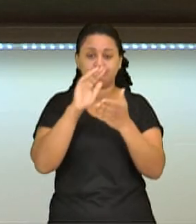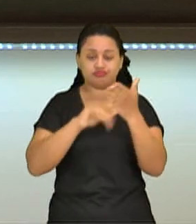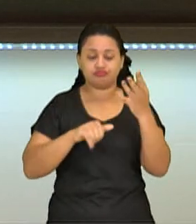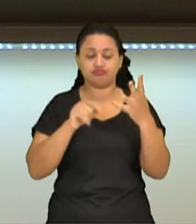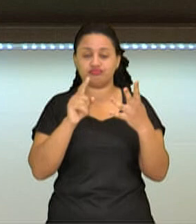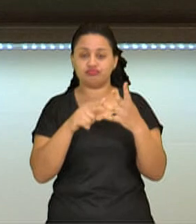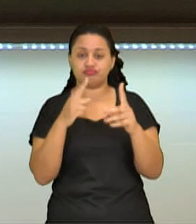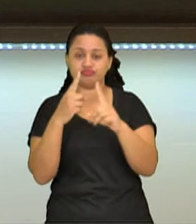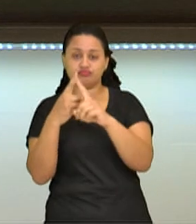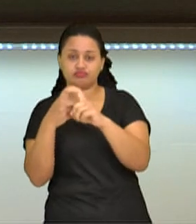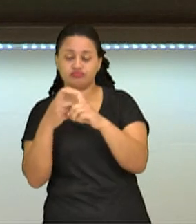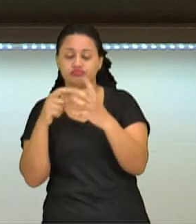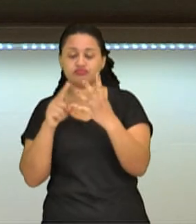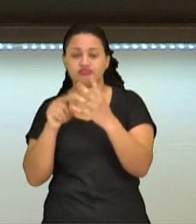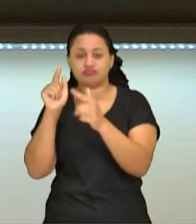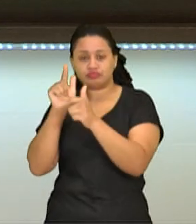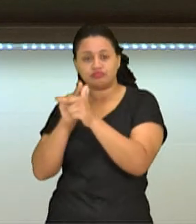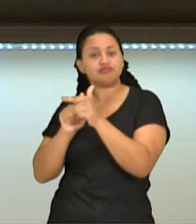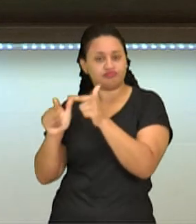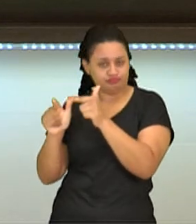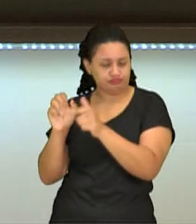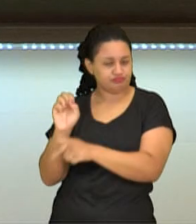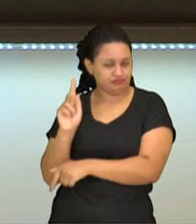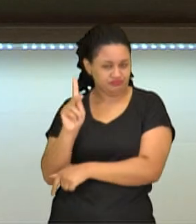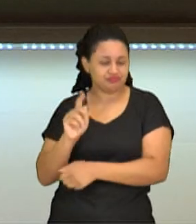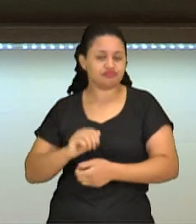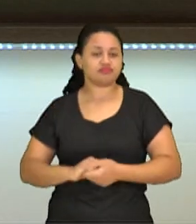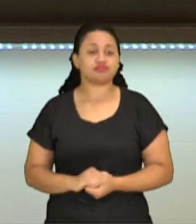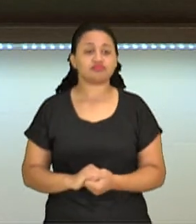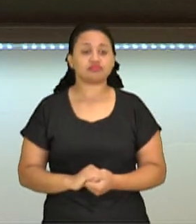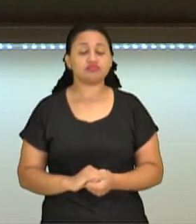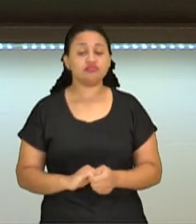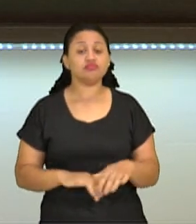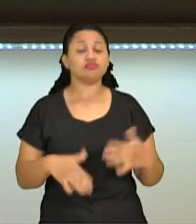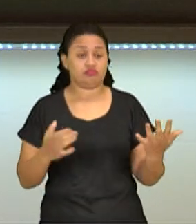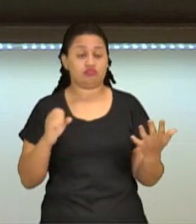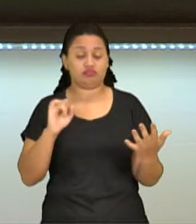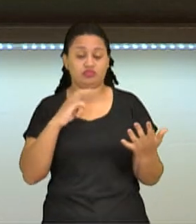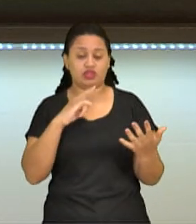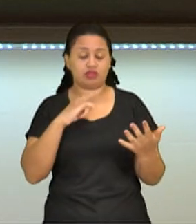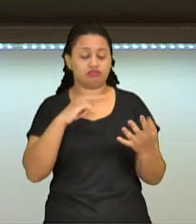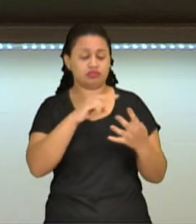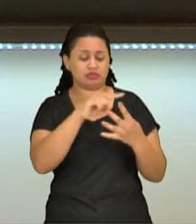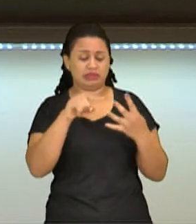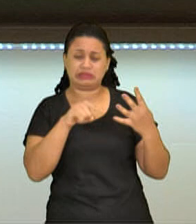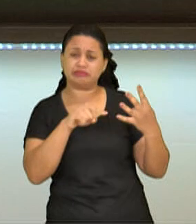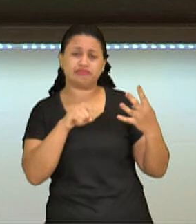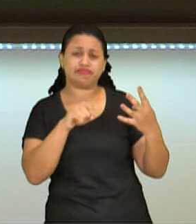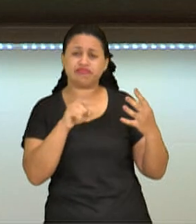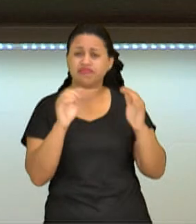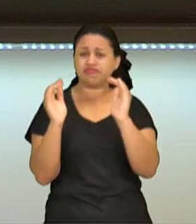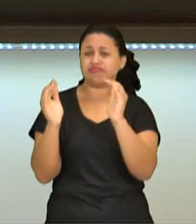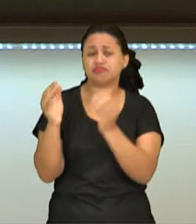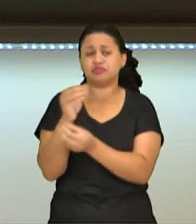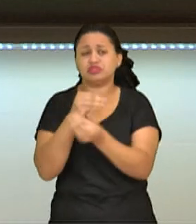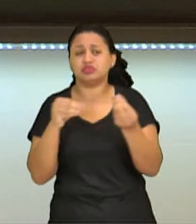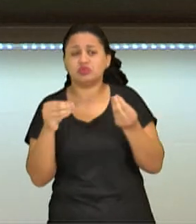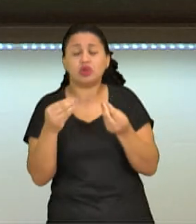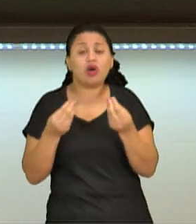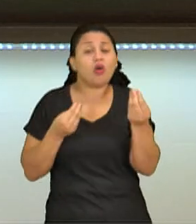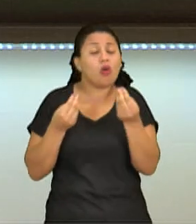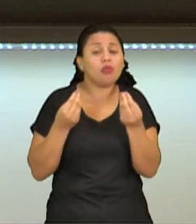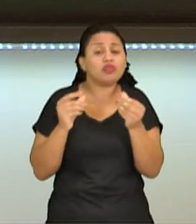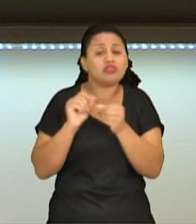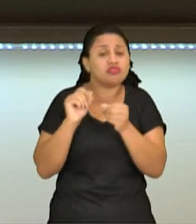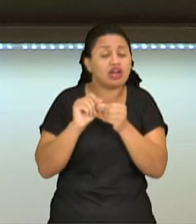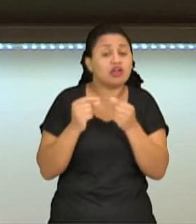subtração, multiplicação e divisão, certo? Muito bem. Se eu misturar todo mundo, o que eu vou resolver primeiro?